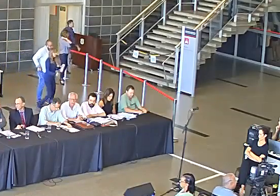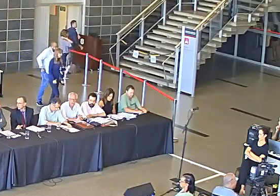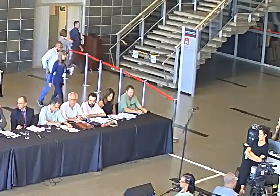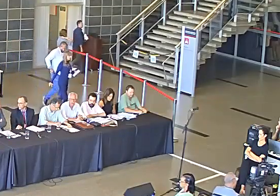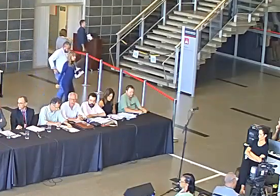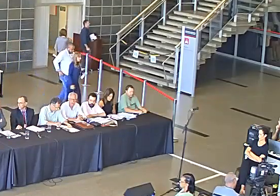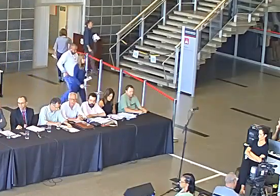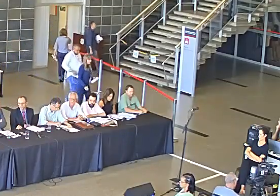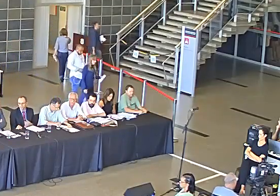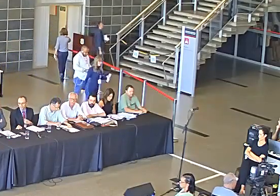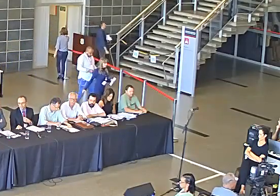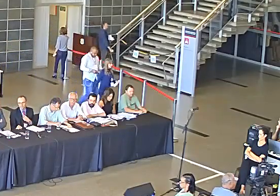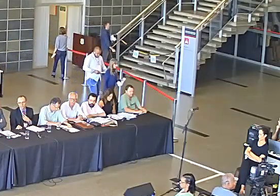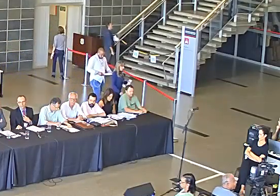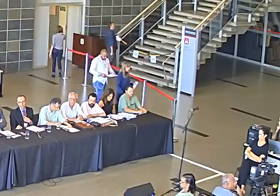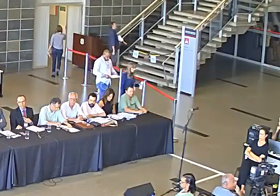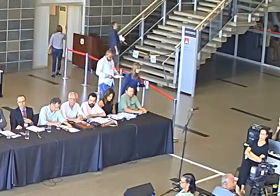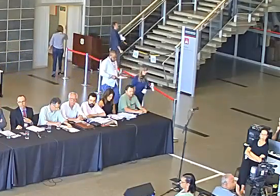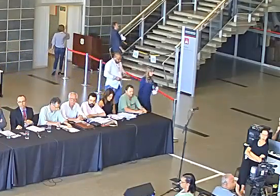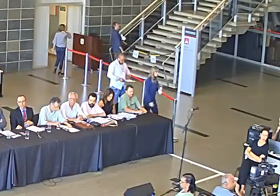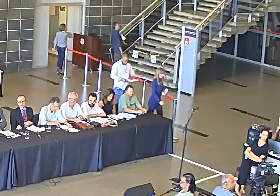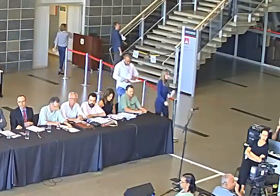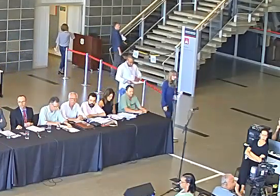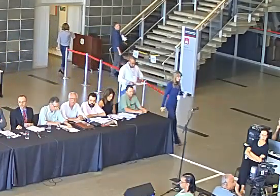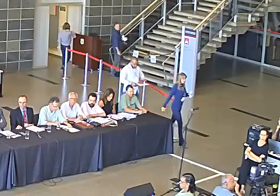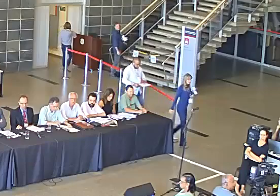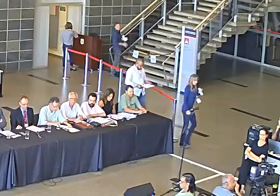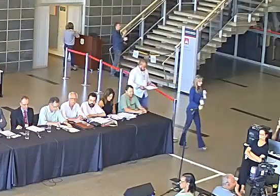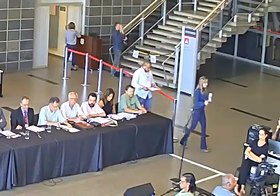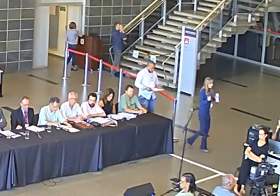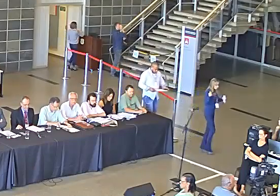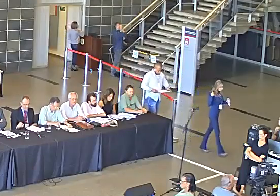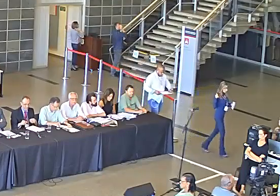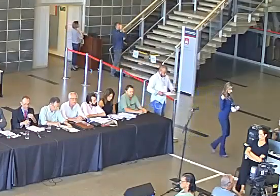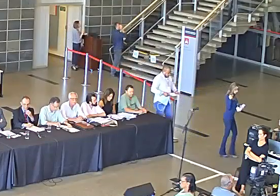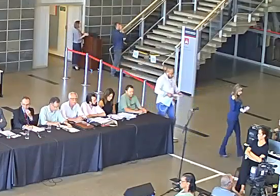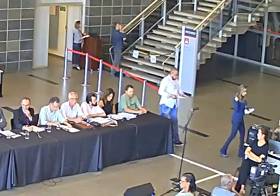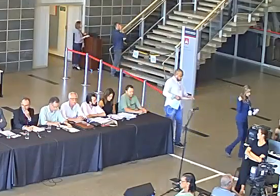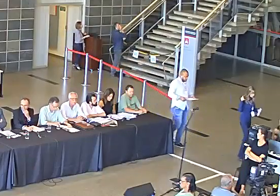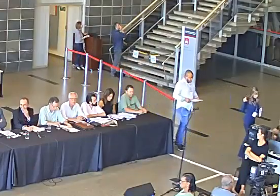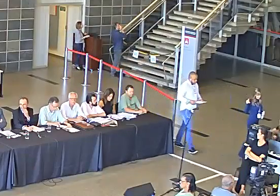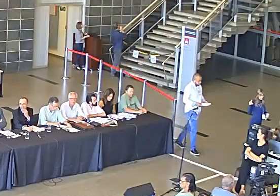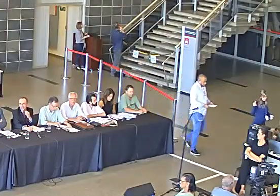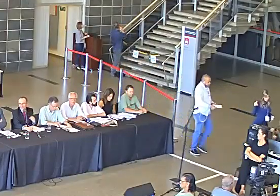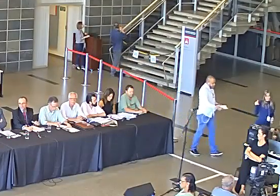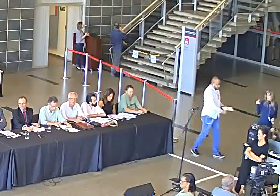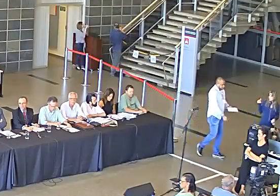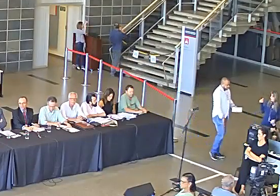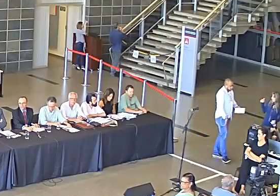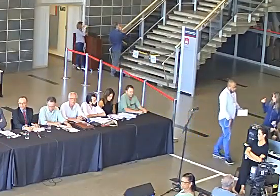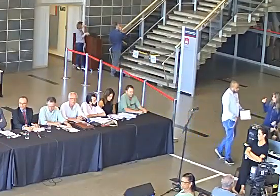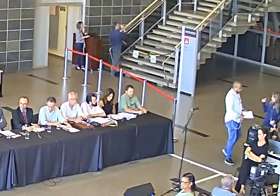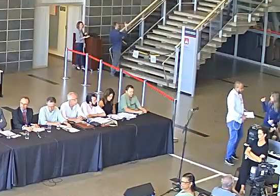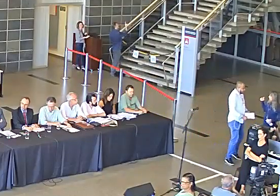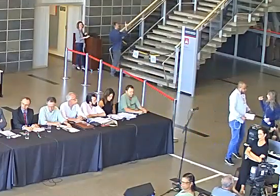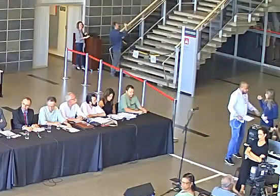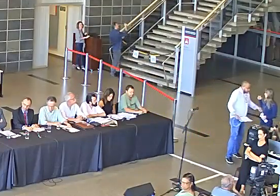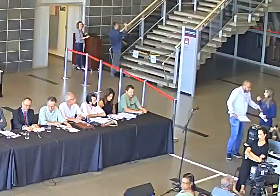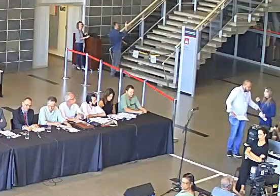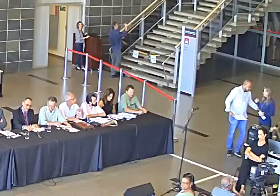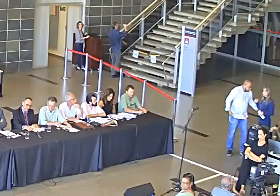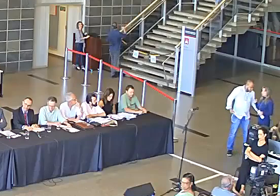nunca vi uma plenária tão cheia por nós estos sedentes nós estos sedentos de direitos nós